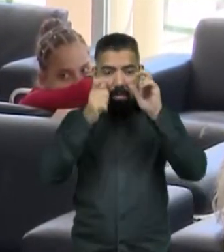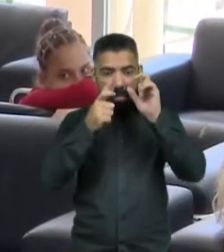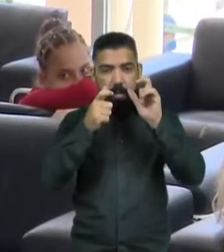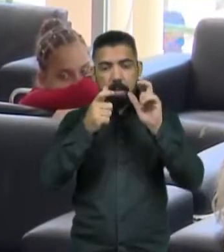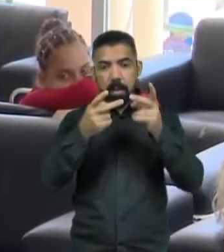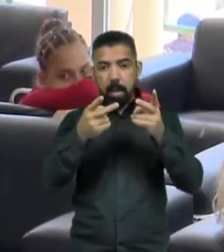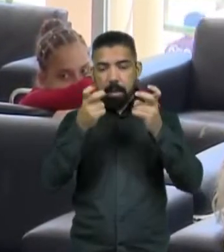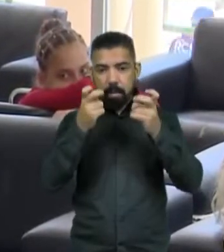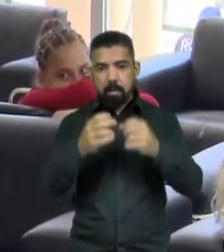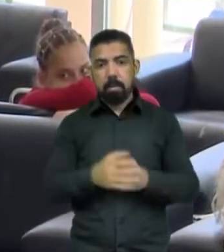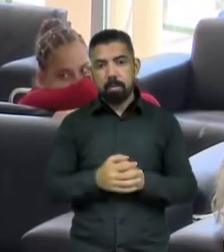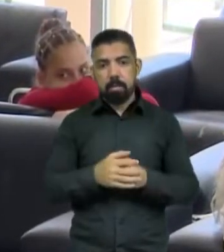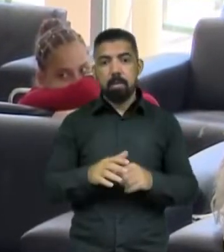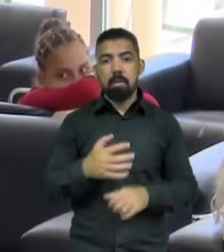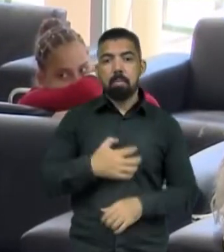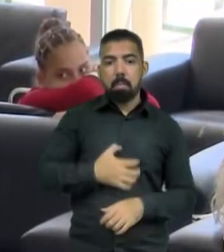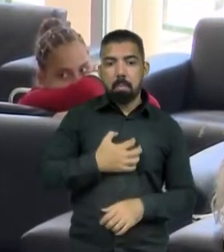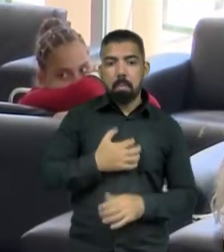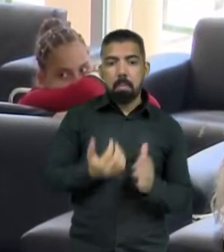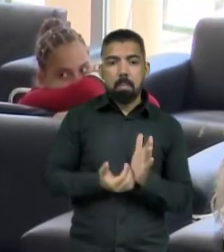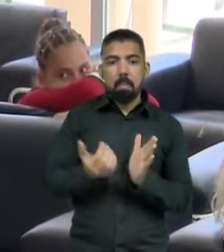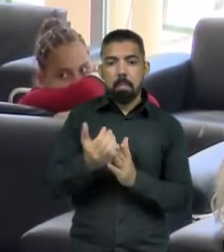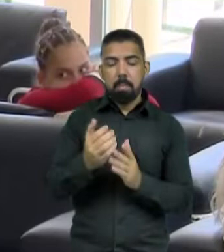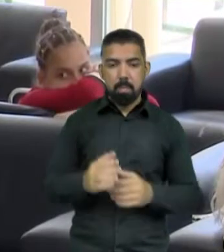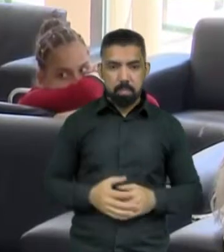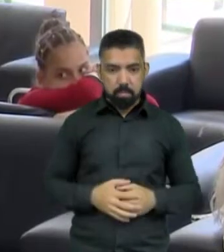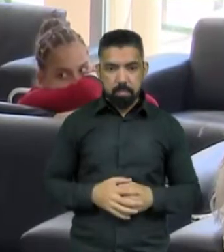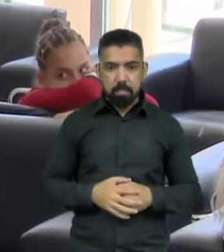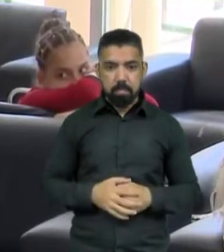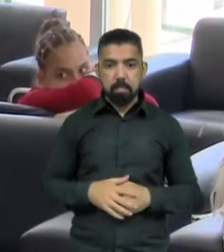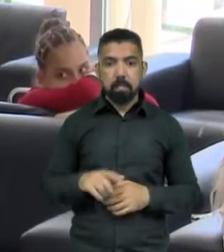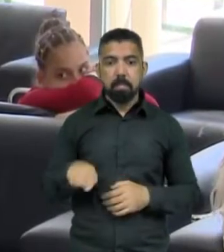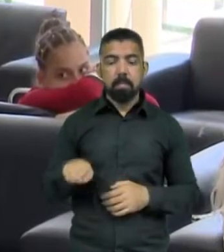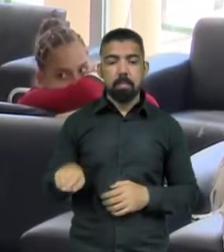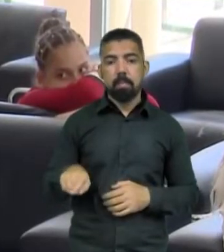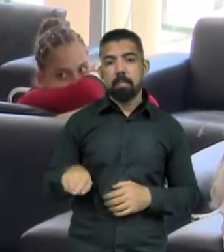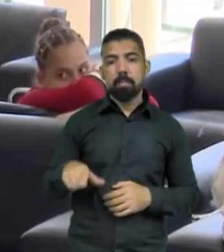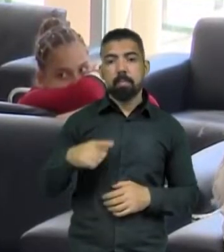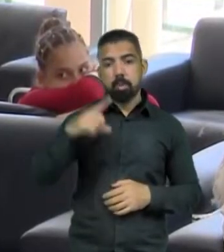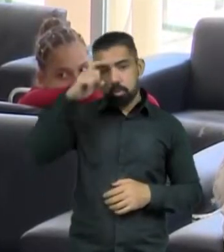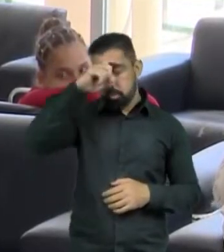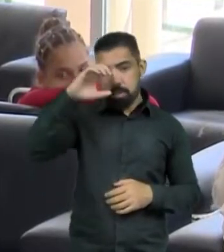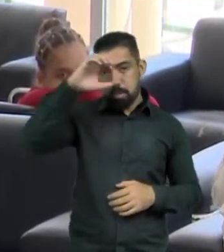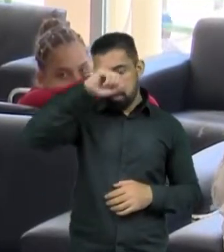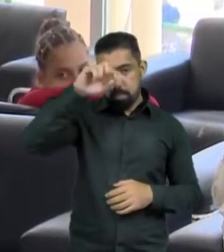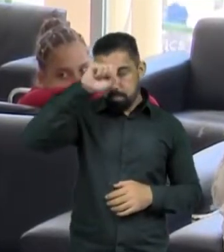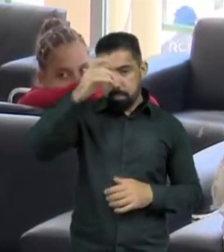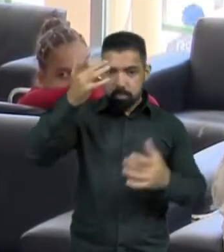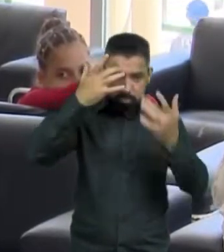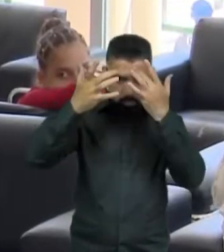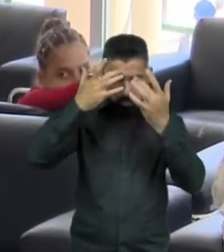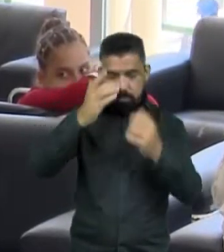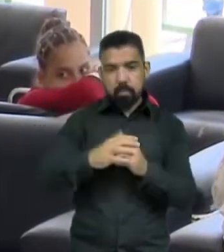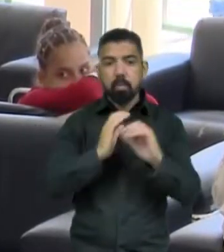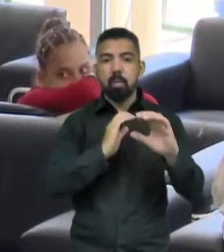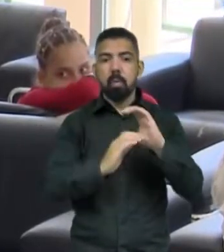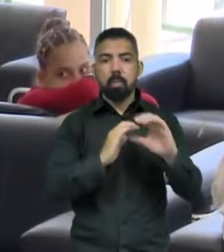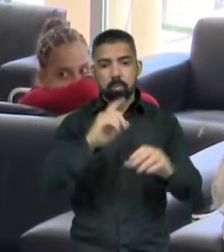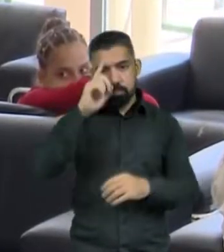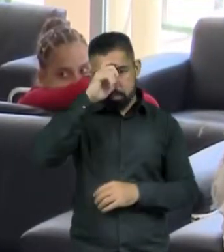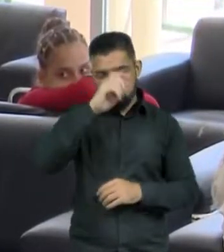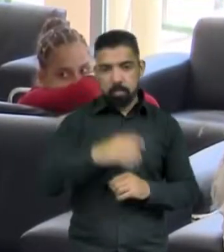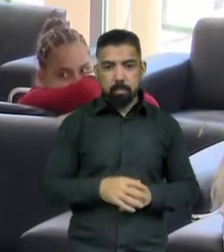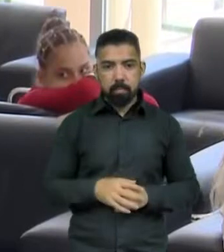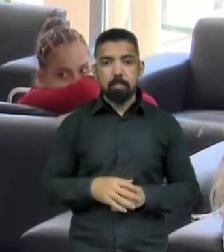que tem irritabilidade, aquele indivíduo que tem dificuldade de aprendizado, dificuldade de comunicação. Quando você